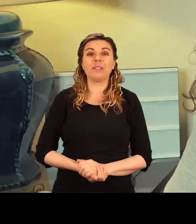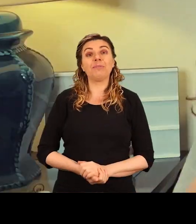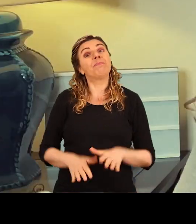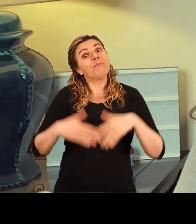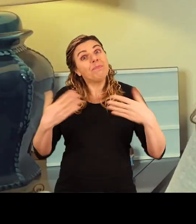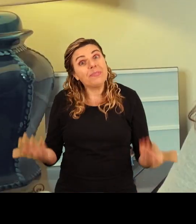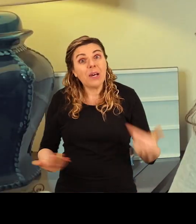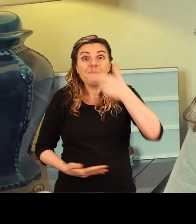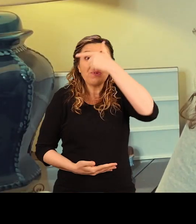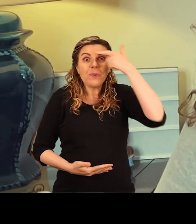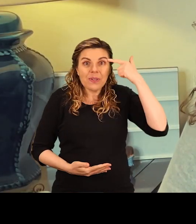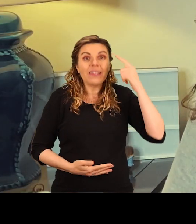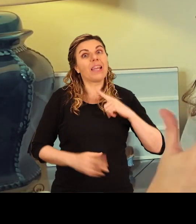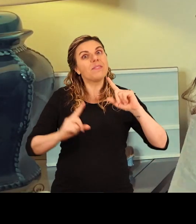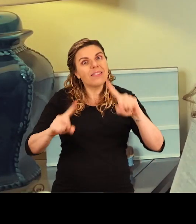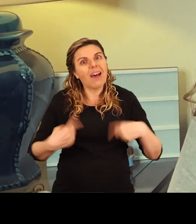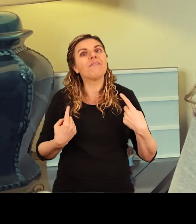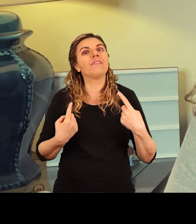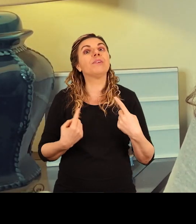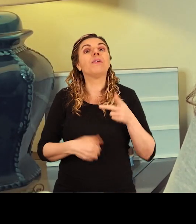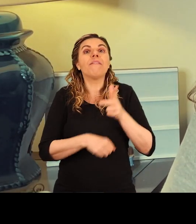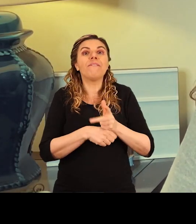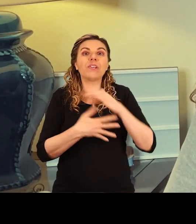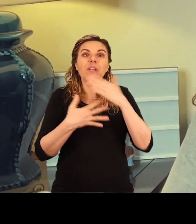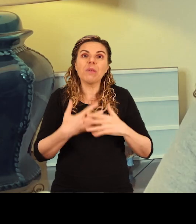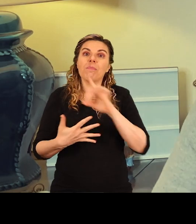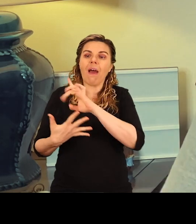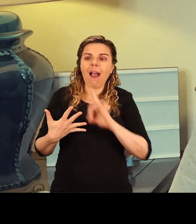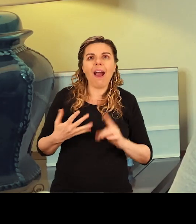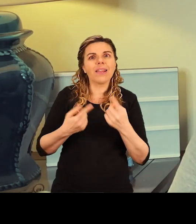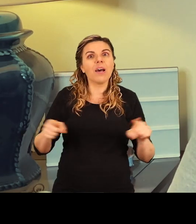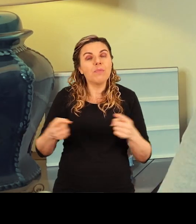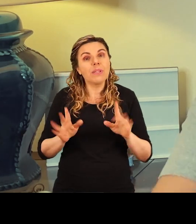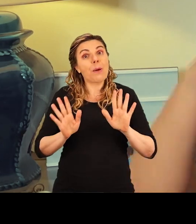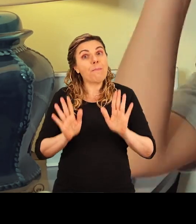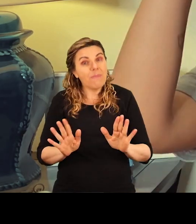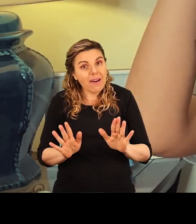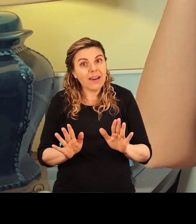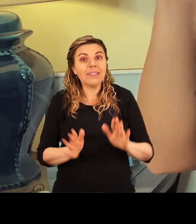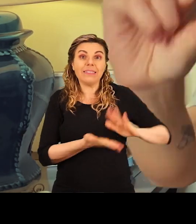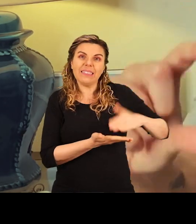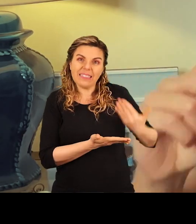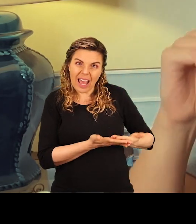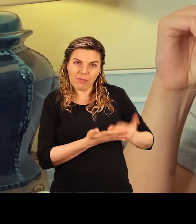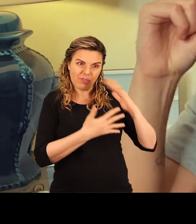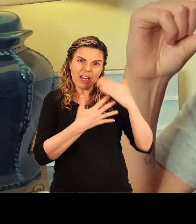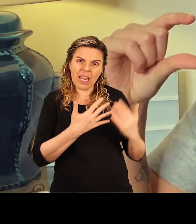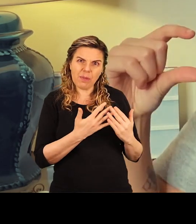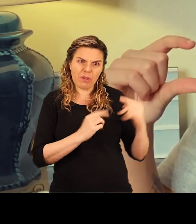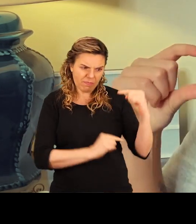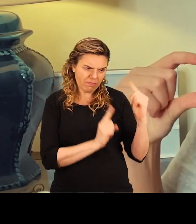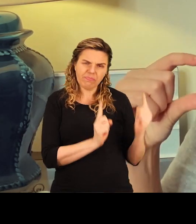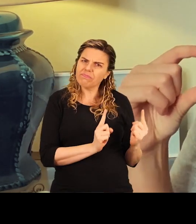Sempre. Então, Luisa Casper veio com o desafio de fazer um vídeo a Libras pra cada canção, mas que a intárprete de